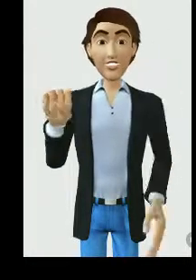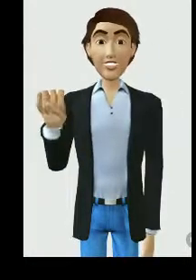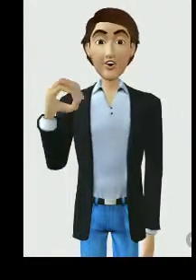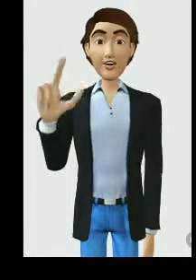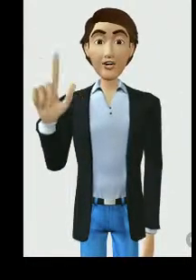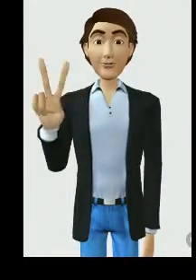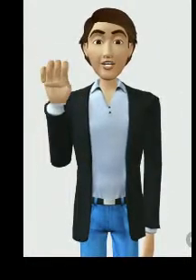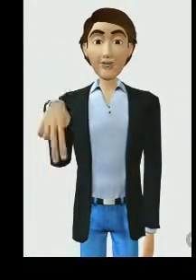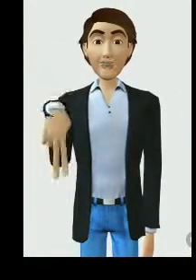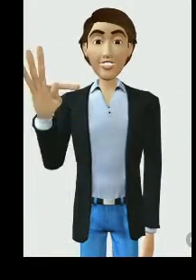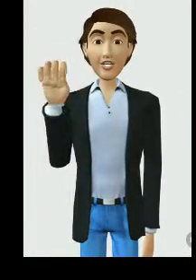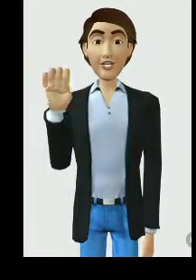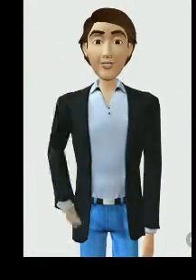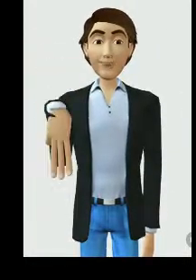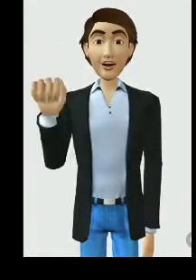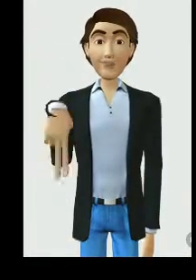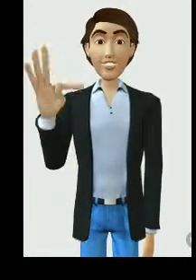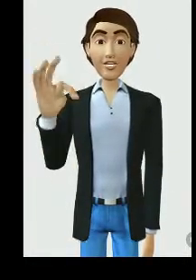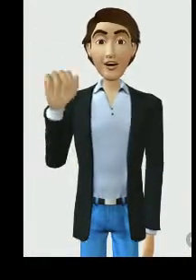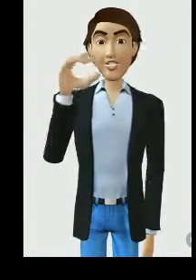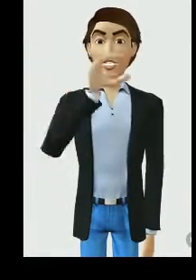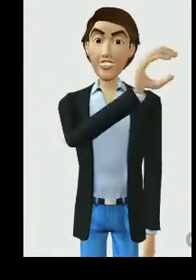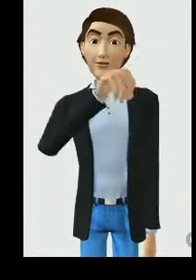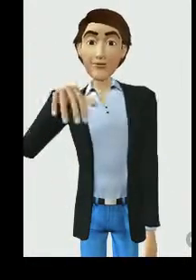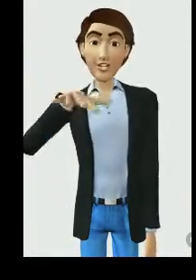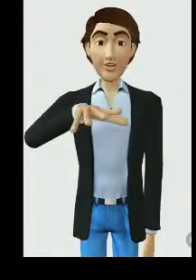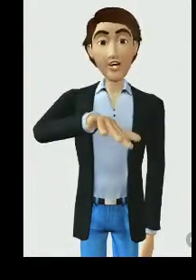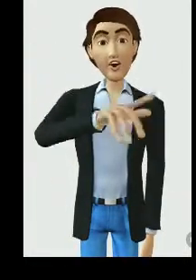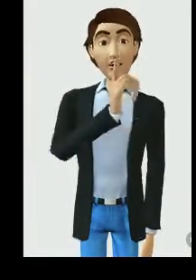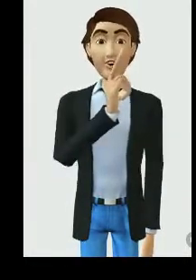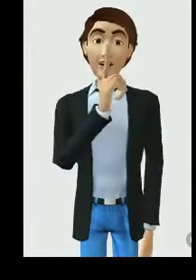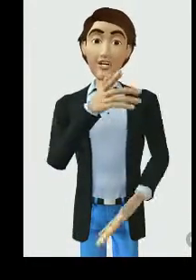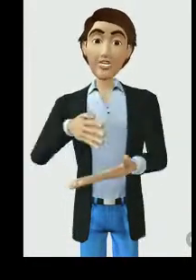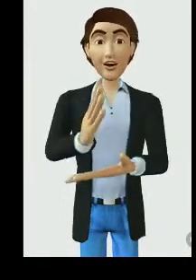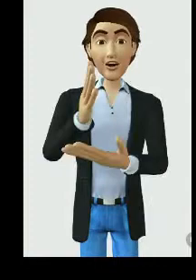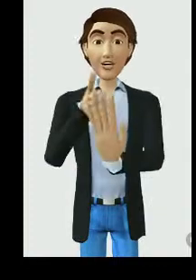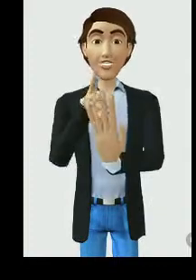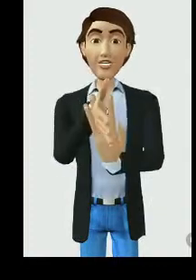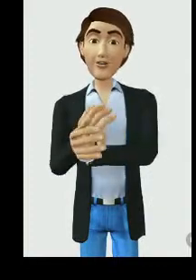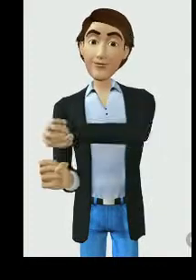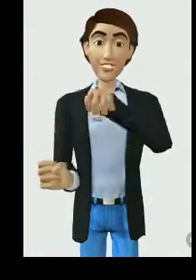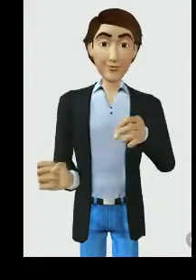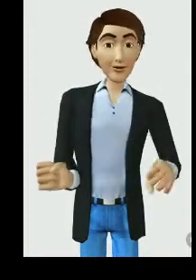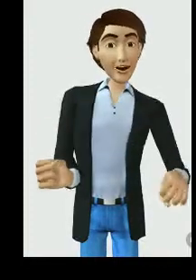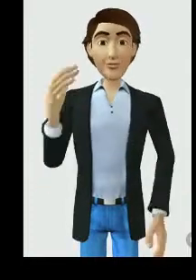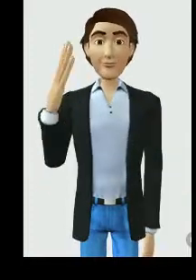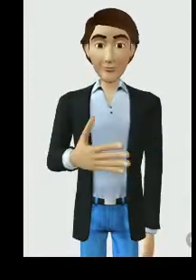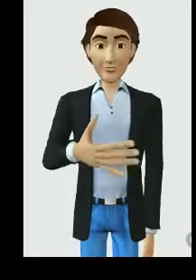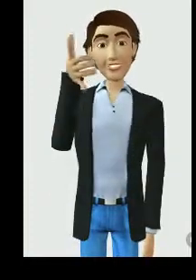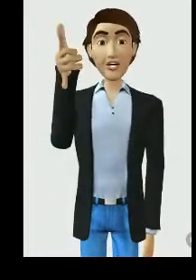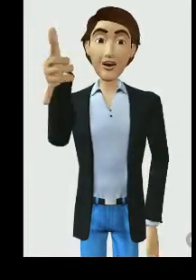manta aquecedora e o fluxo de água que passa entre as mangueiras ligadas ao condensador.